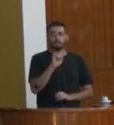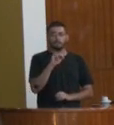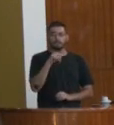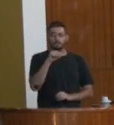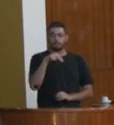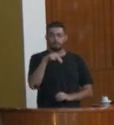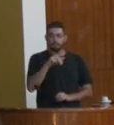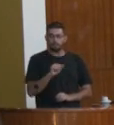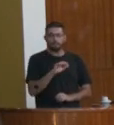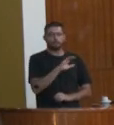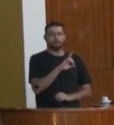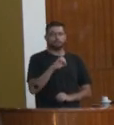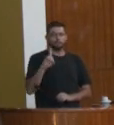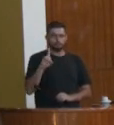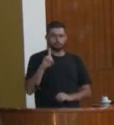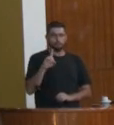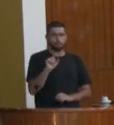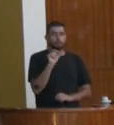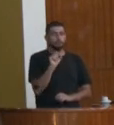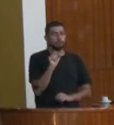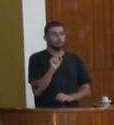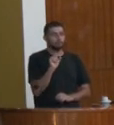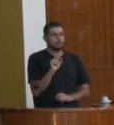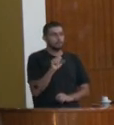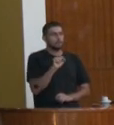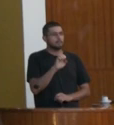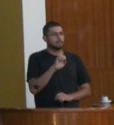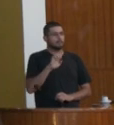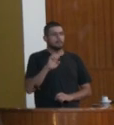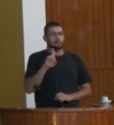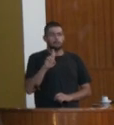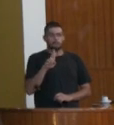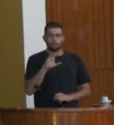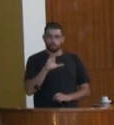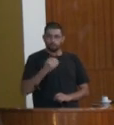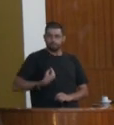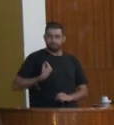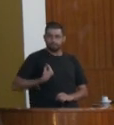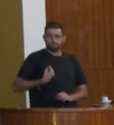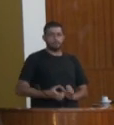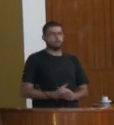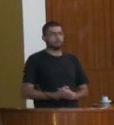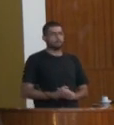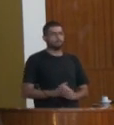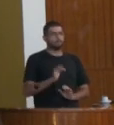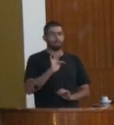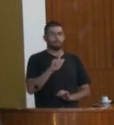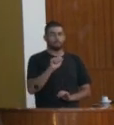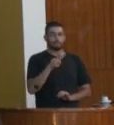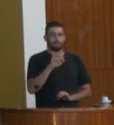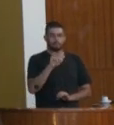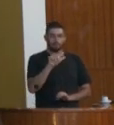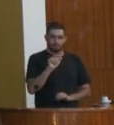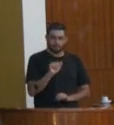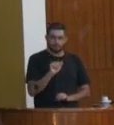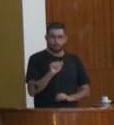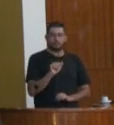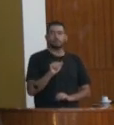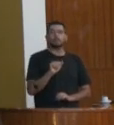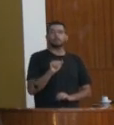Souza, coordenadora regional do Ensino SEDUC, também presente. Senhora Flávia de Oliveira